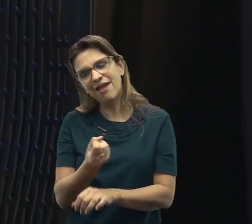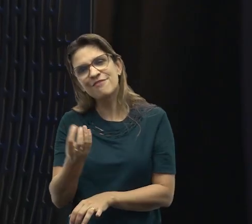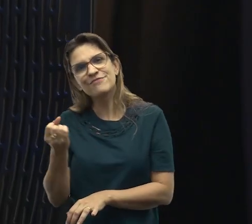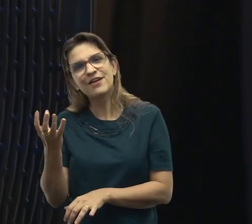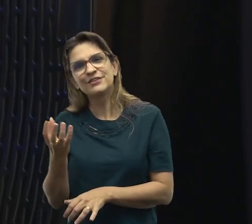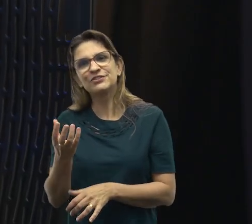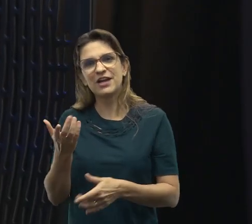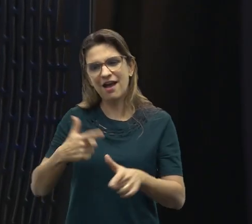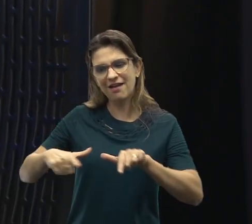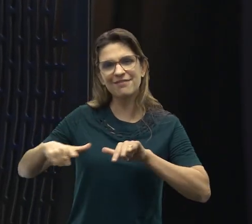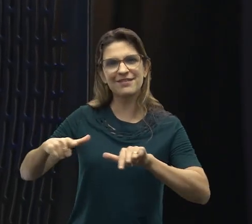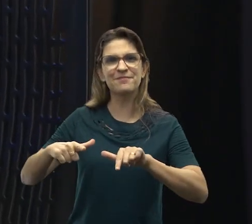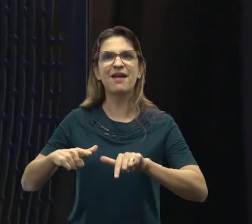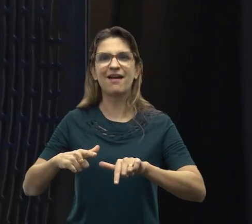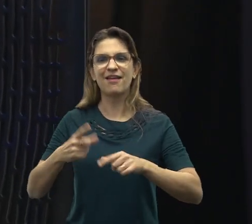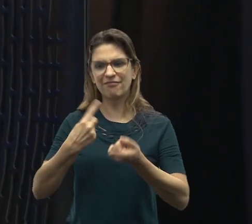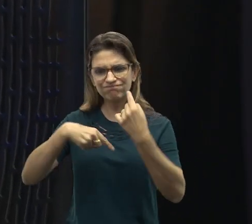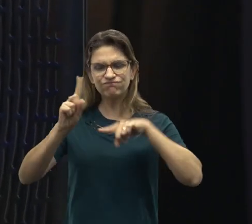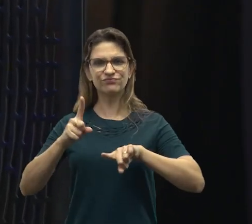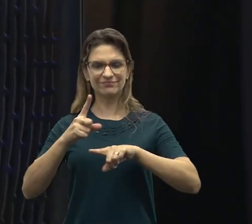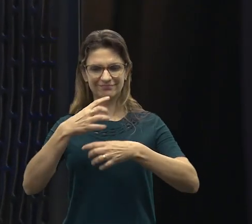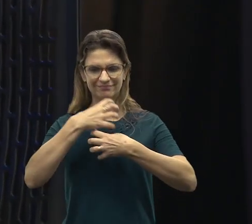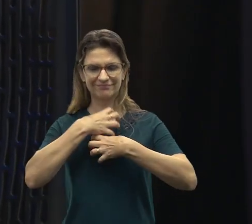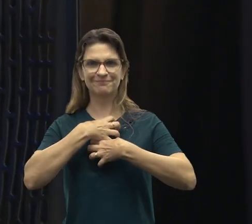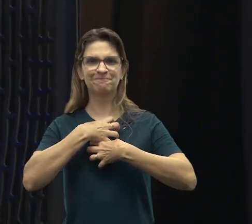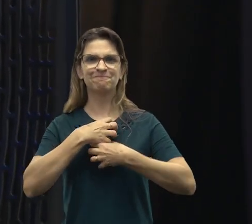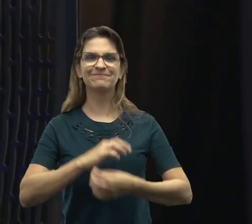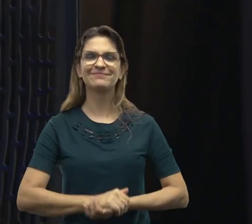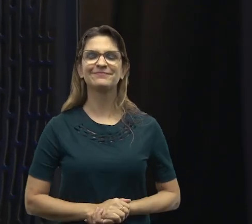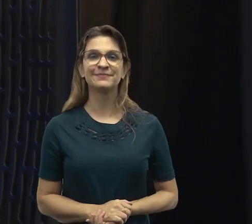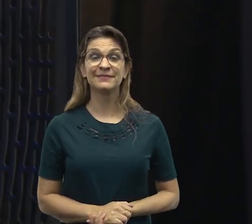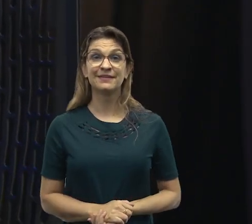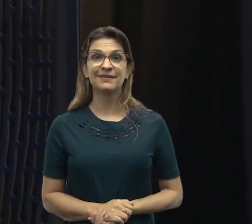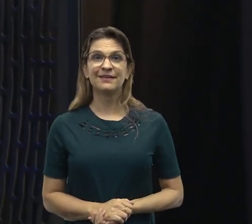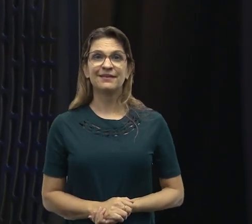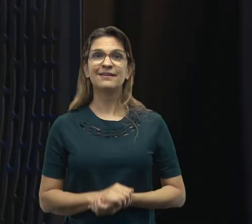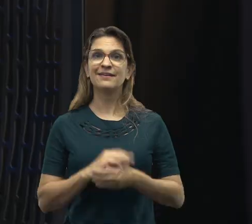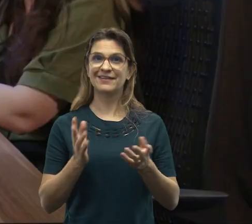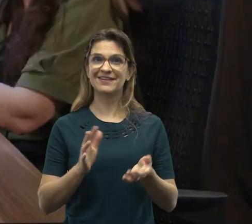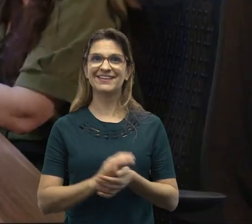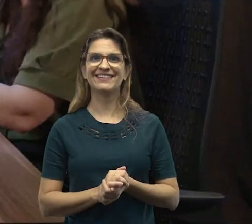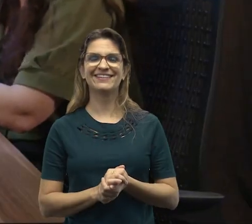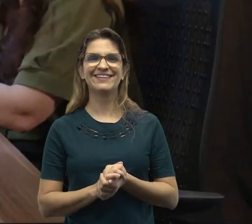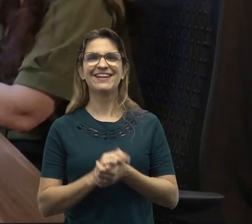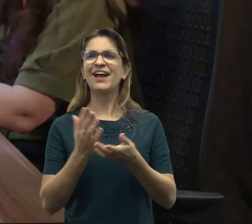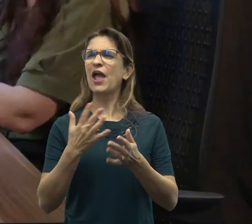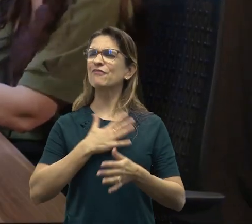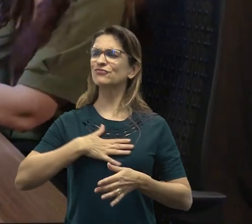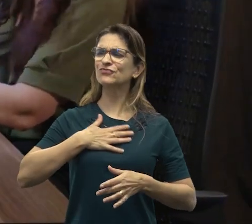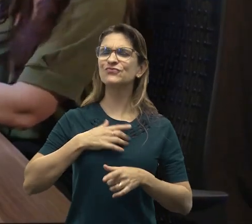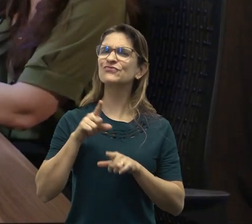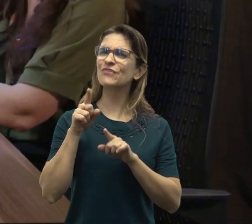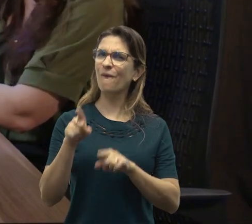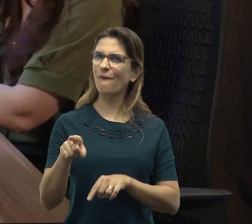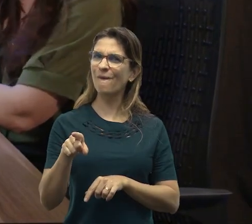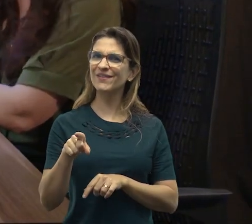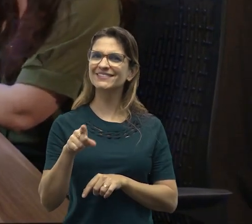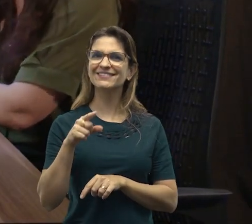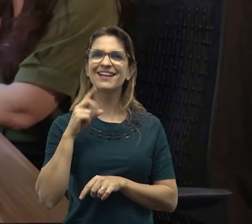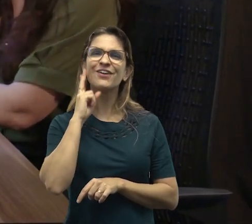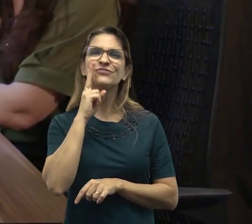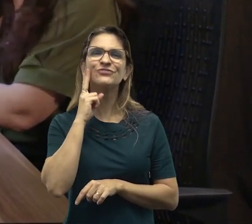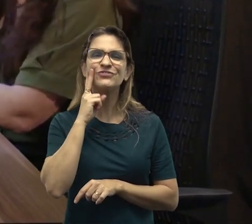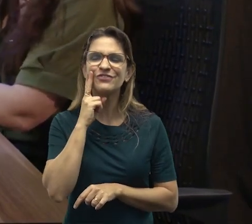uma curiosidade, né, que a sua assessoria nos contou em relação a esse seu hobby aí por vinhos. É um especialista em